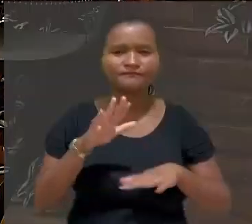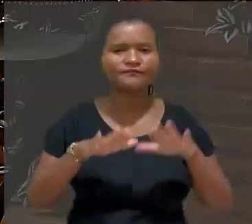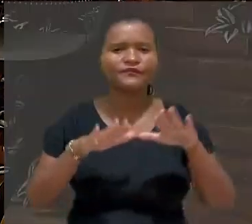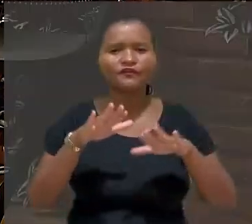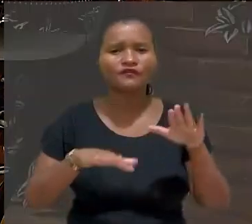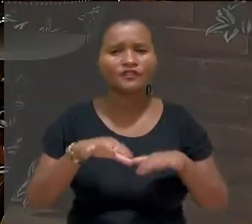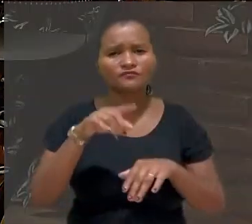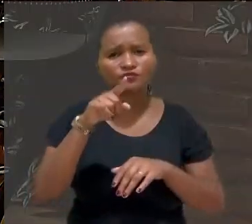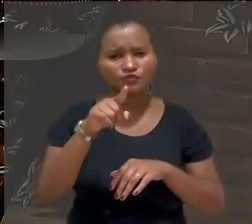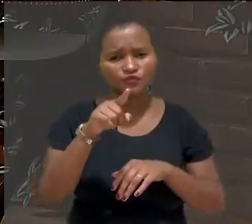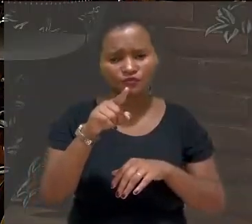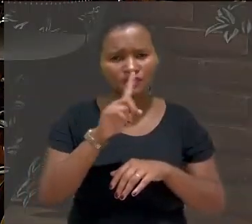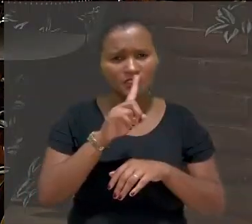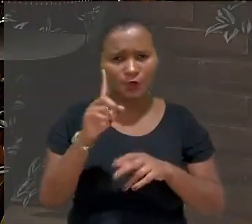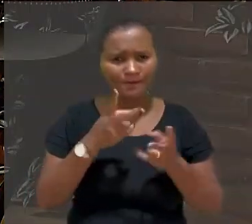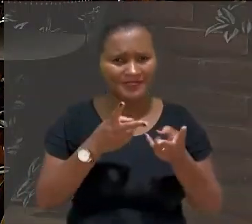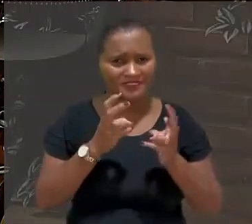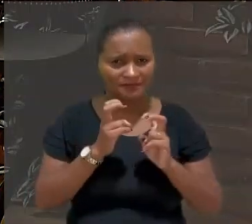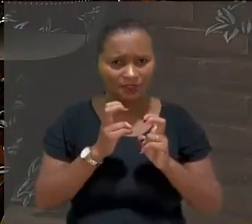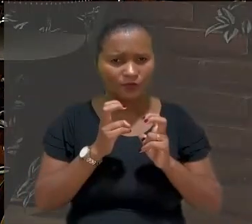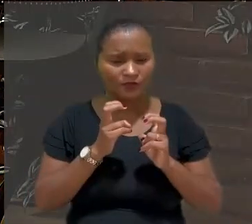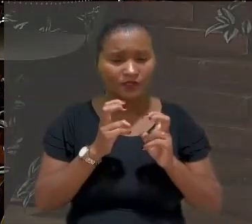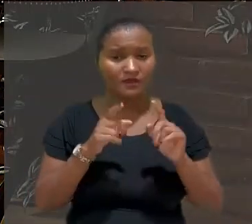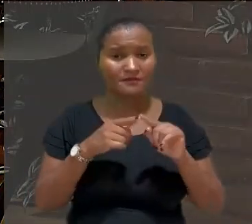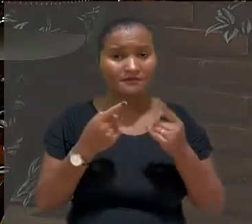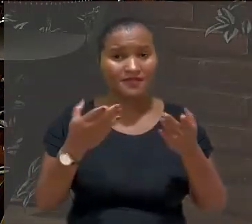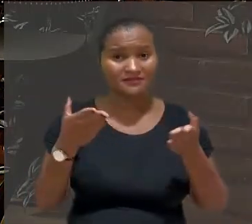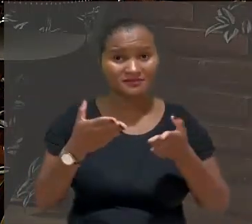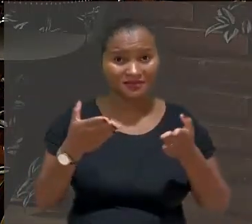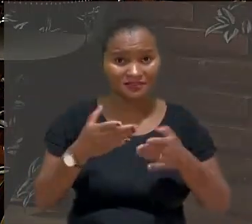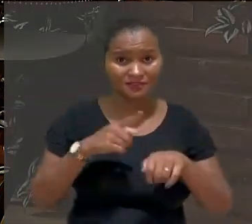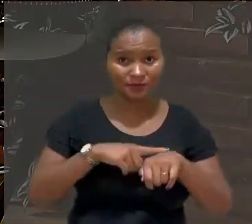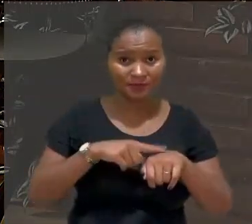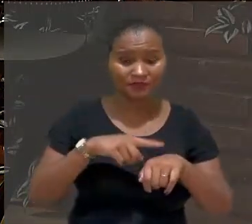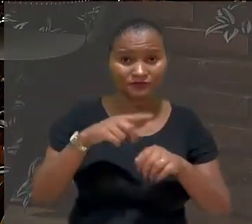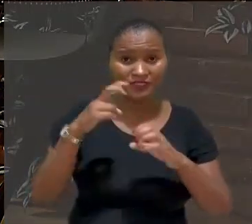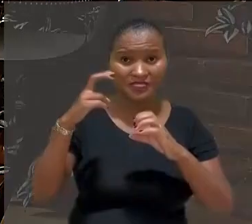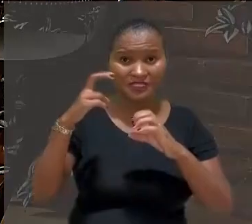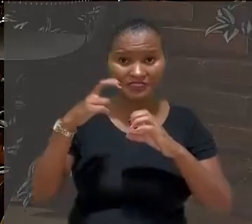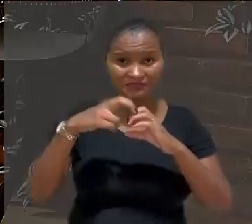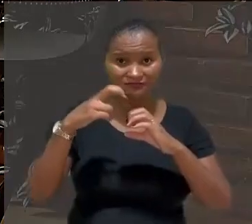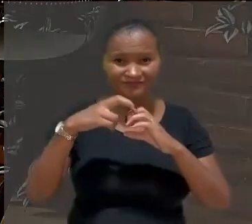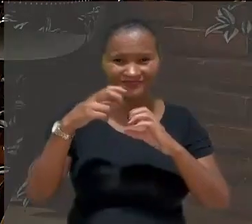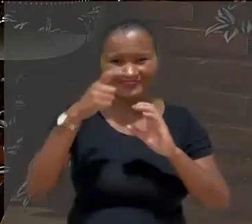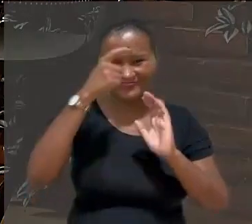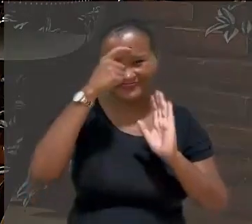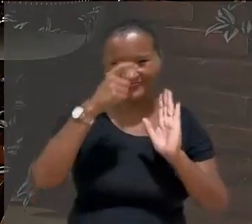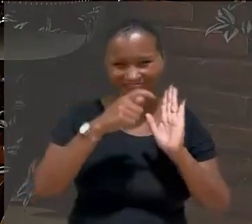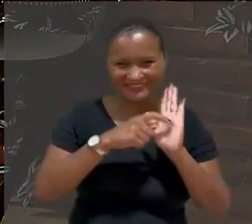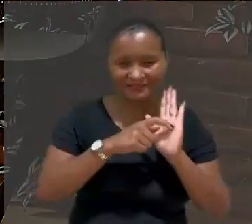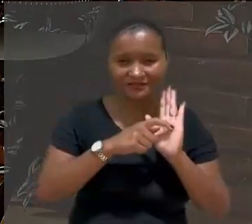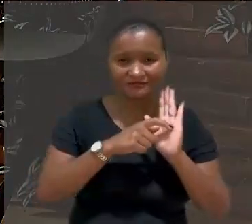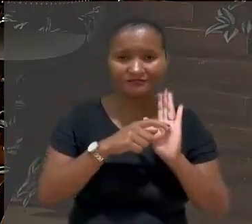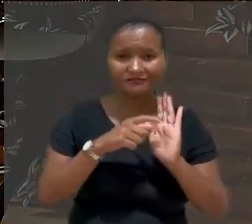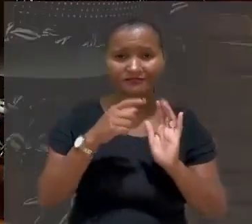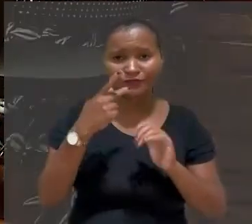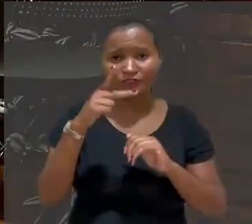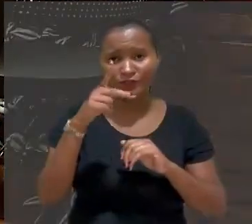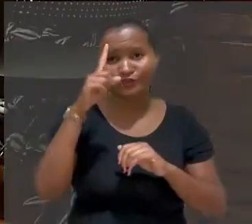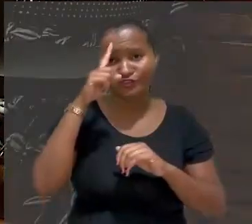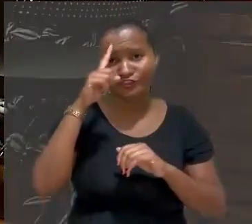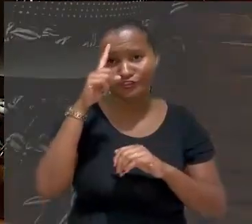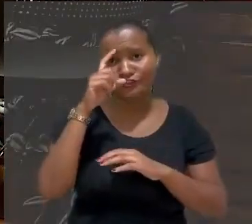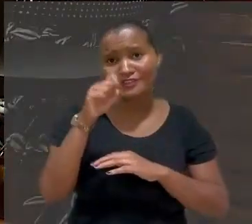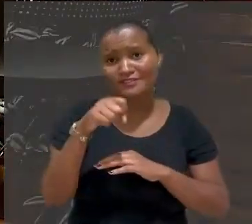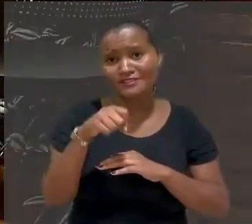Talvez você não tenha ainda notado, mas neste momento a inteligência artificial está inserida de alguma forma em seu dia a dia. E é